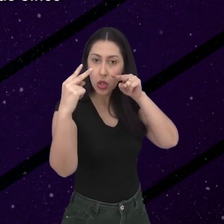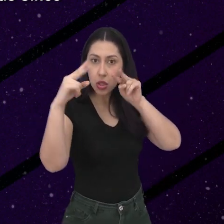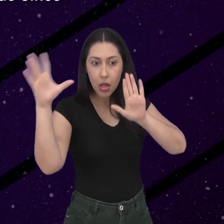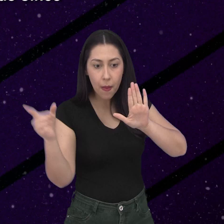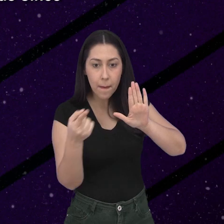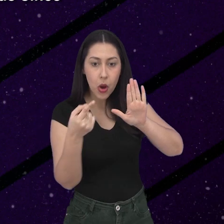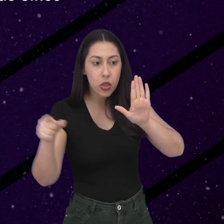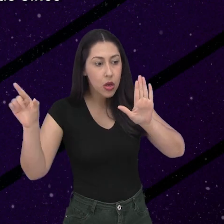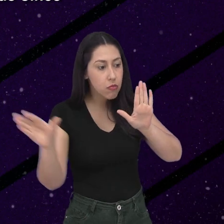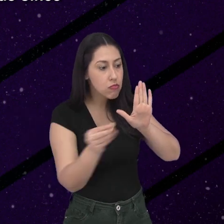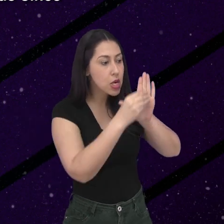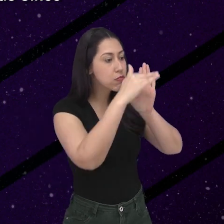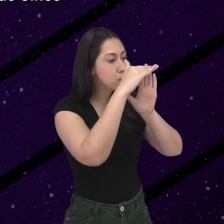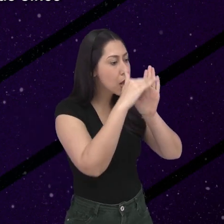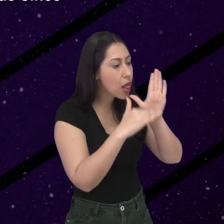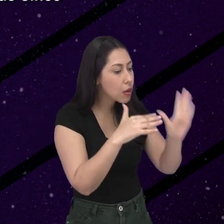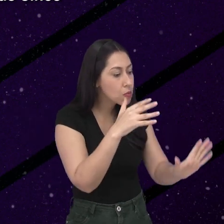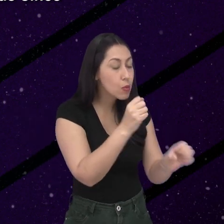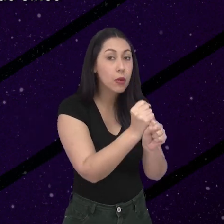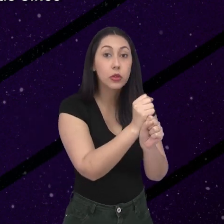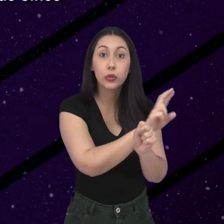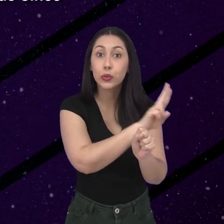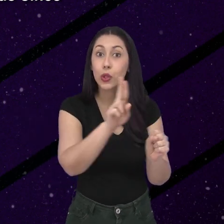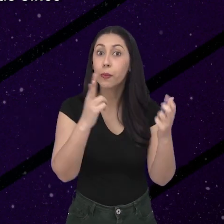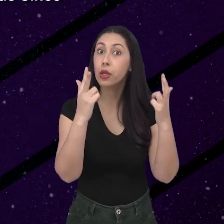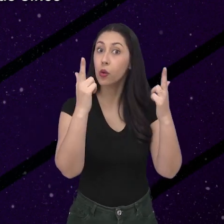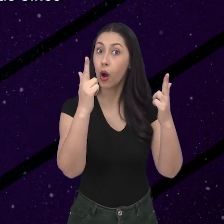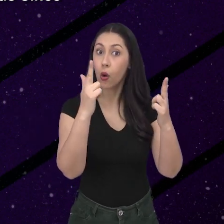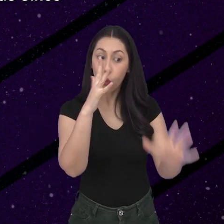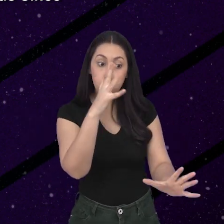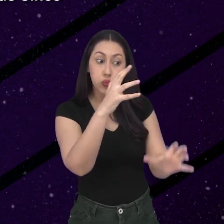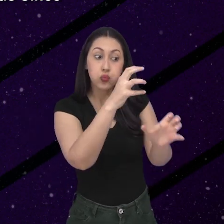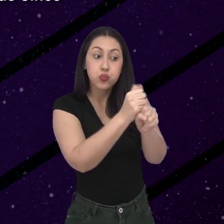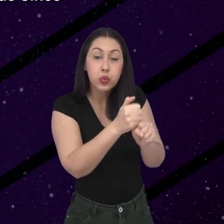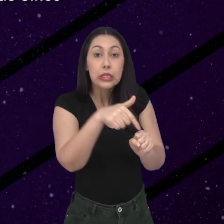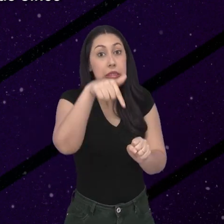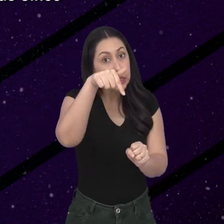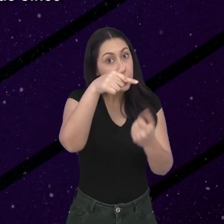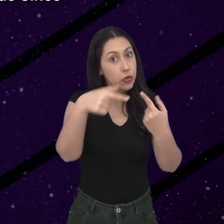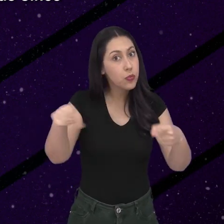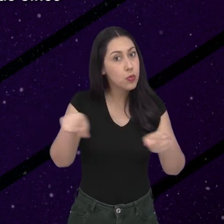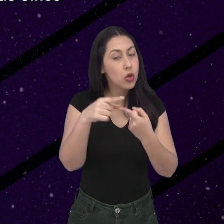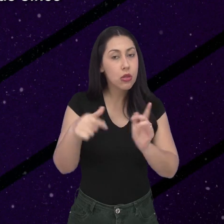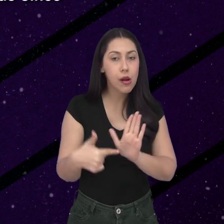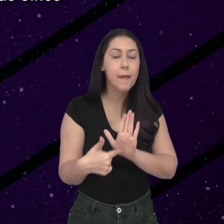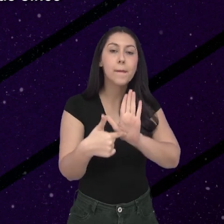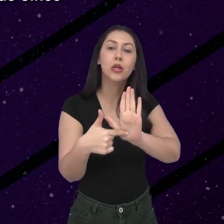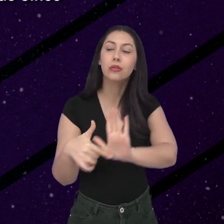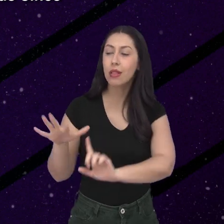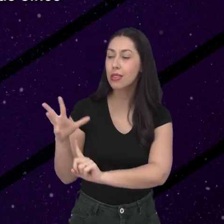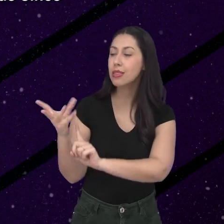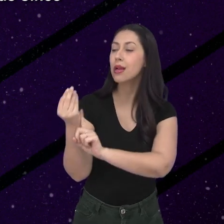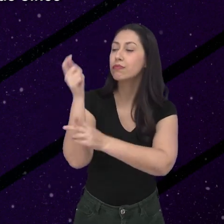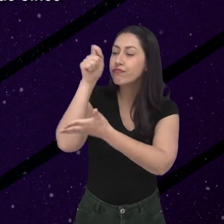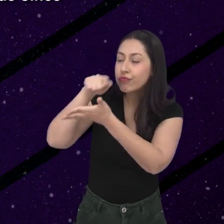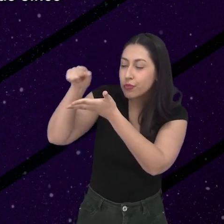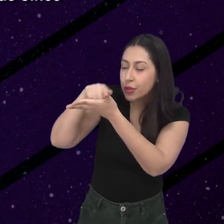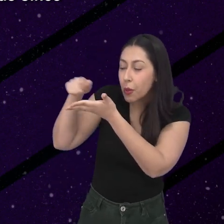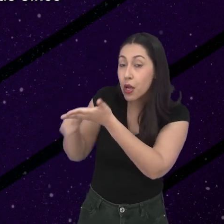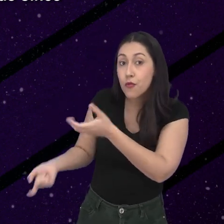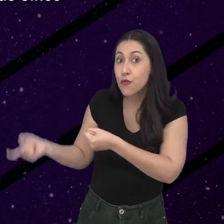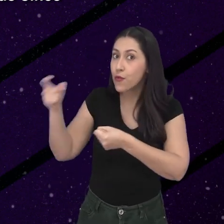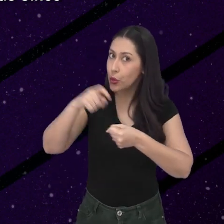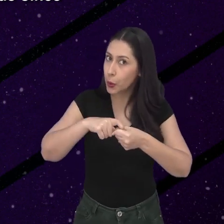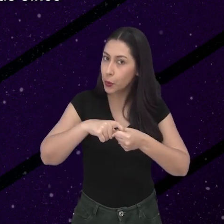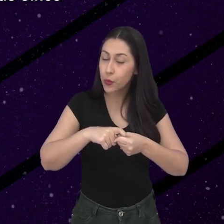parte do álbum de mesmo nome, um trabalho composto de 7 canções que marca o retorno da artista à cena autoral. No